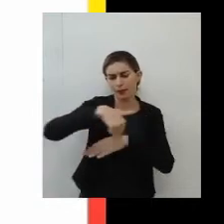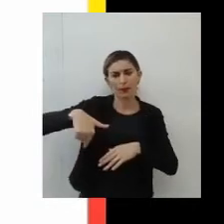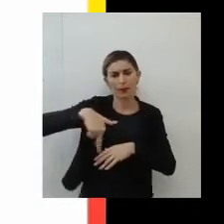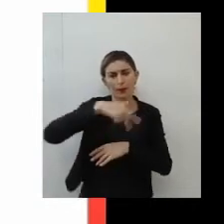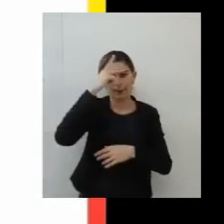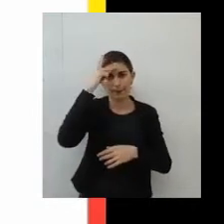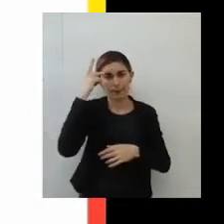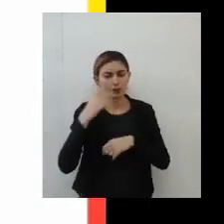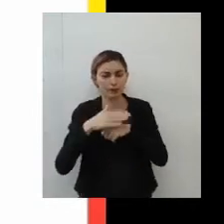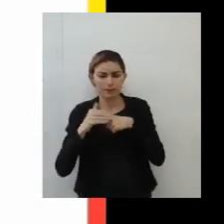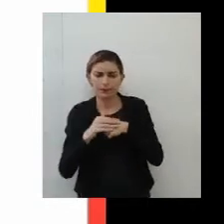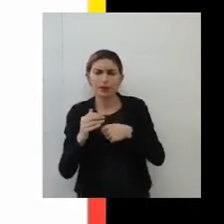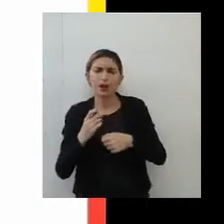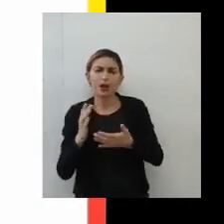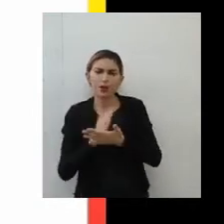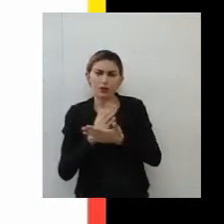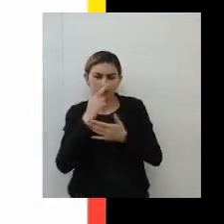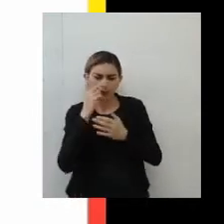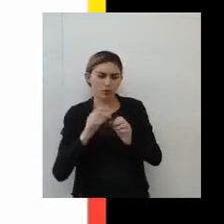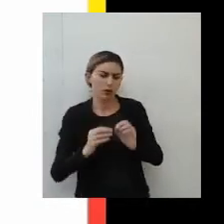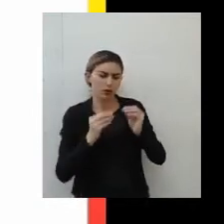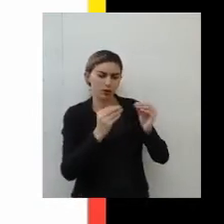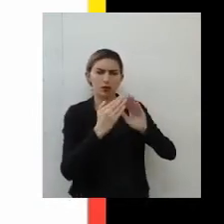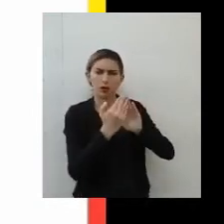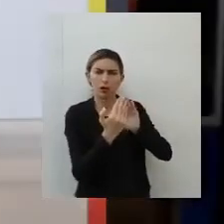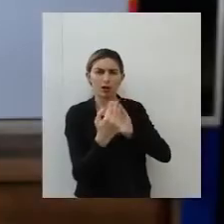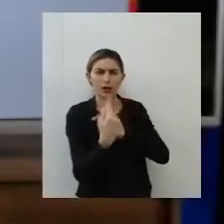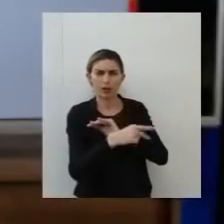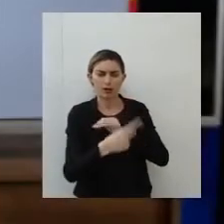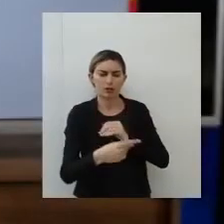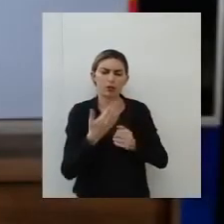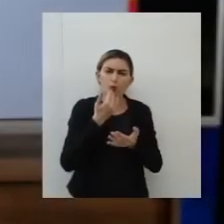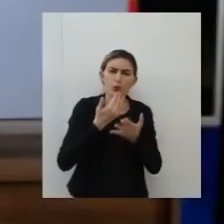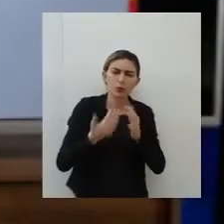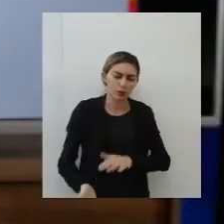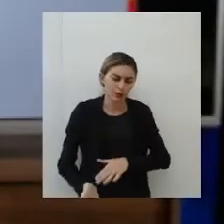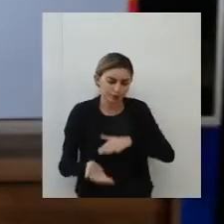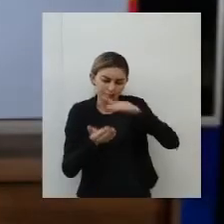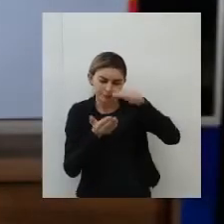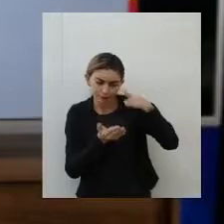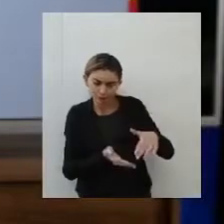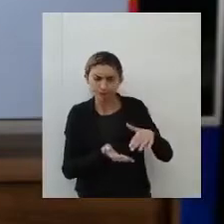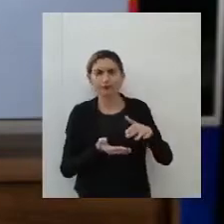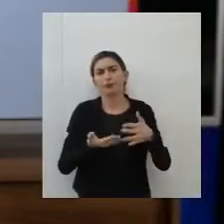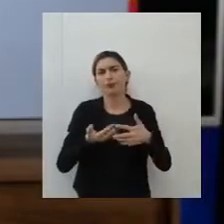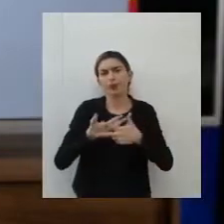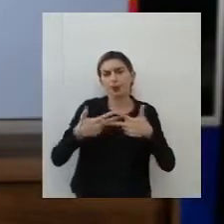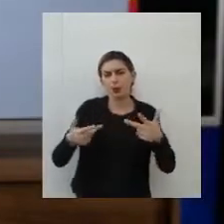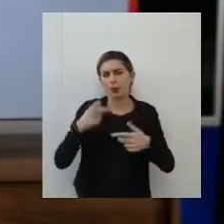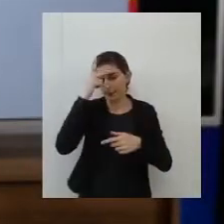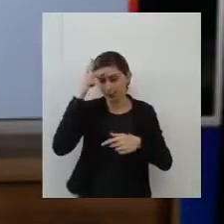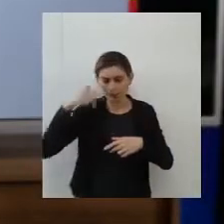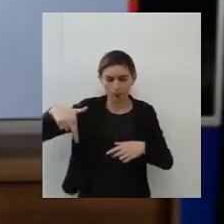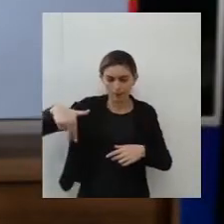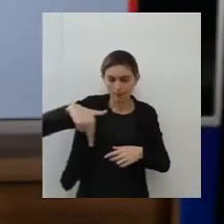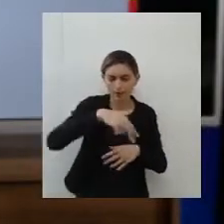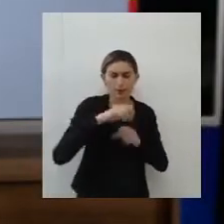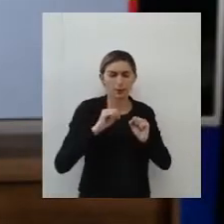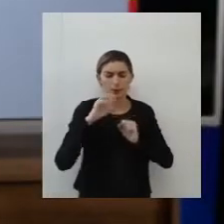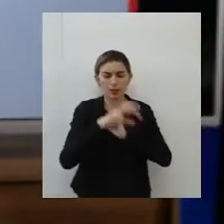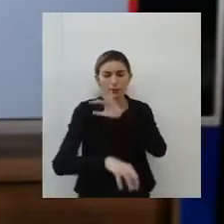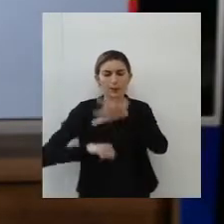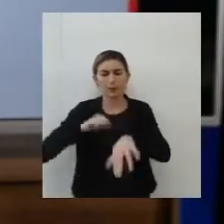mais solidárias costumavam deixar na porta de suas casas alimentos para que essas pessoas, ao passar,